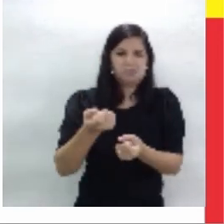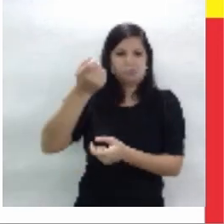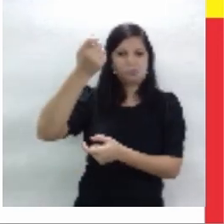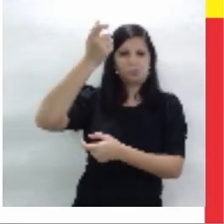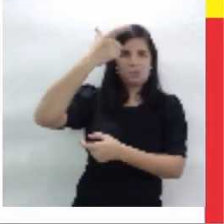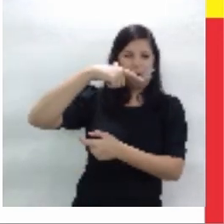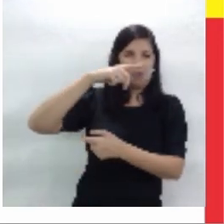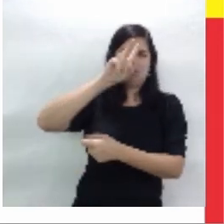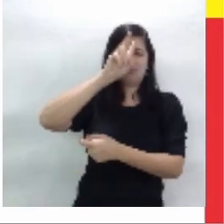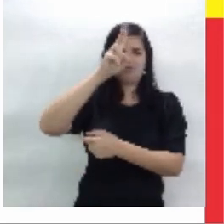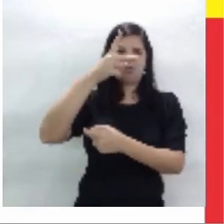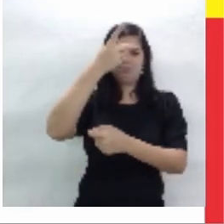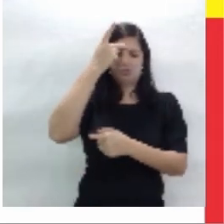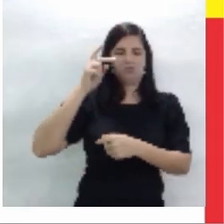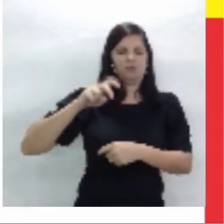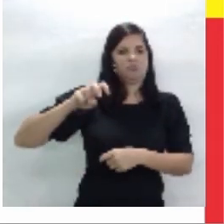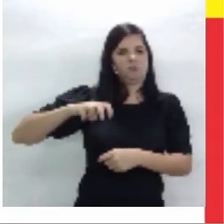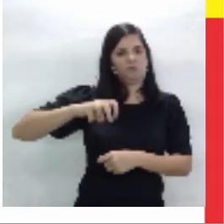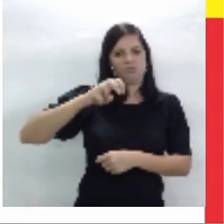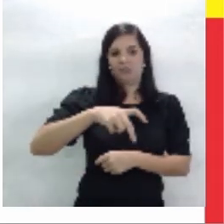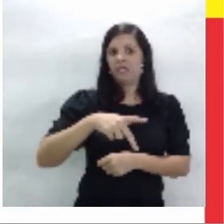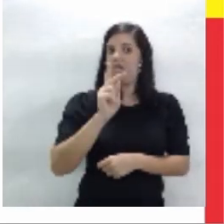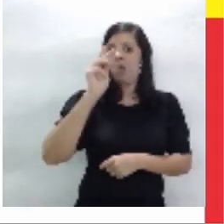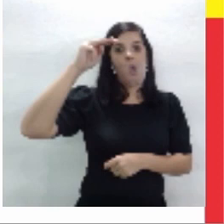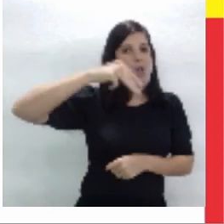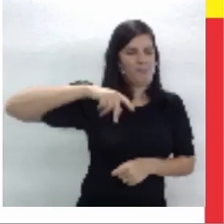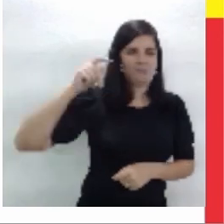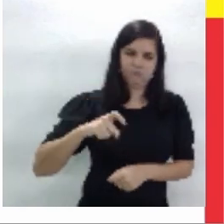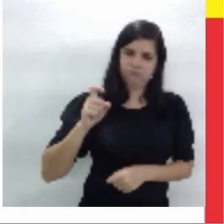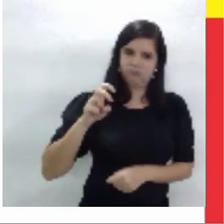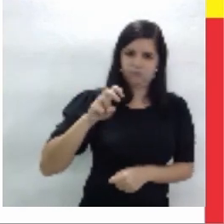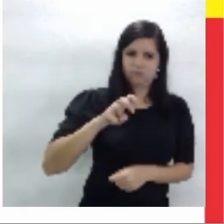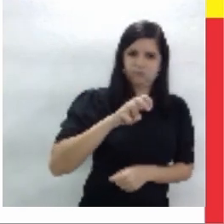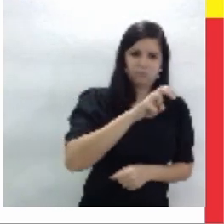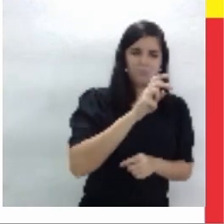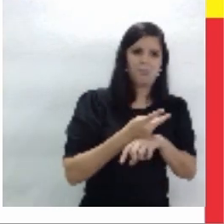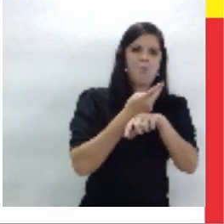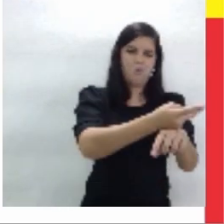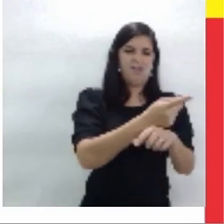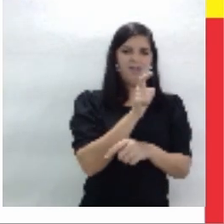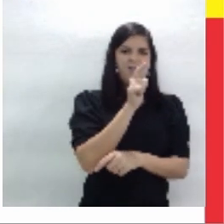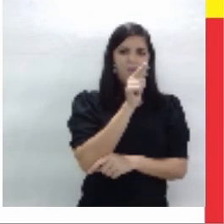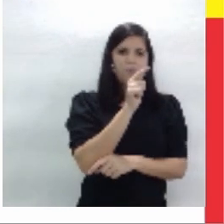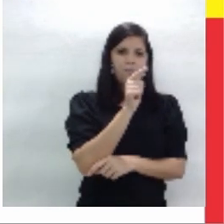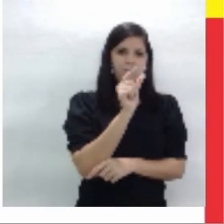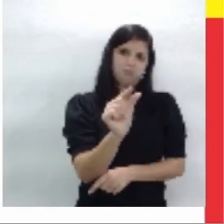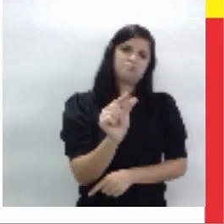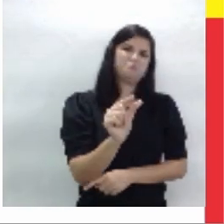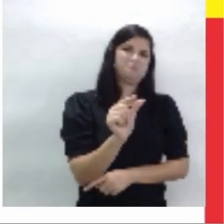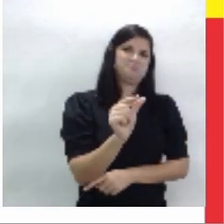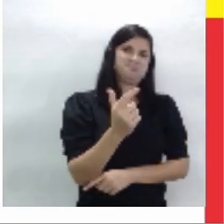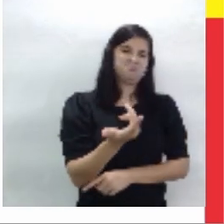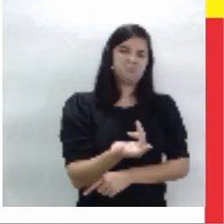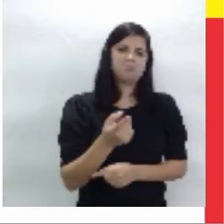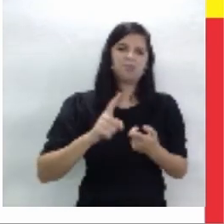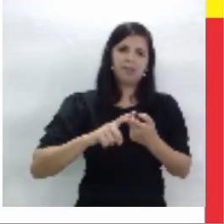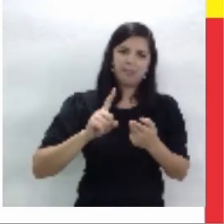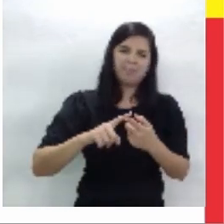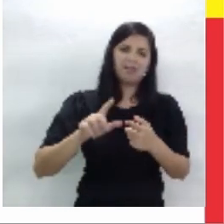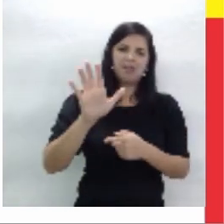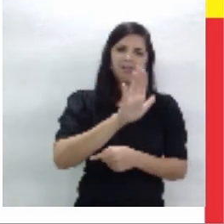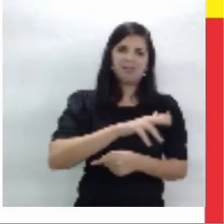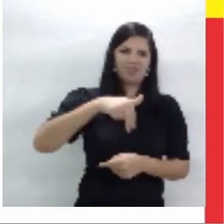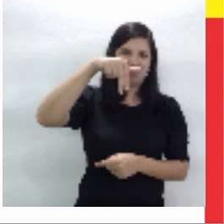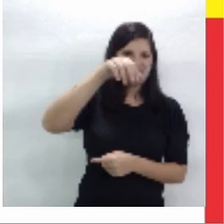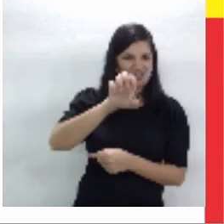e quilômetros de distância, né? Atrás de uma única gota de água. Tá? Observamos também, né, no sertão aqui do